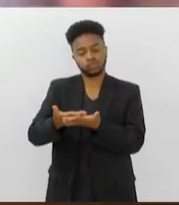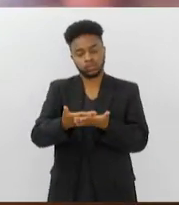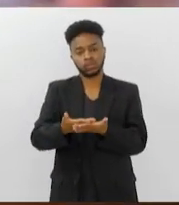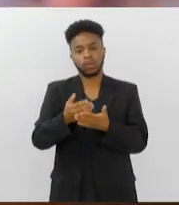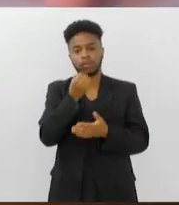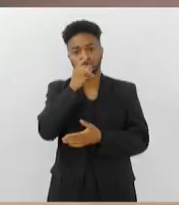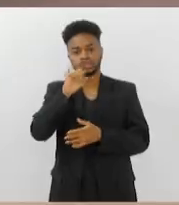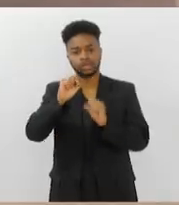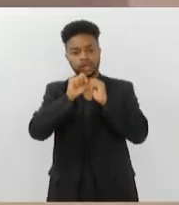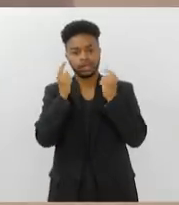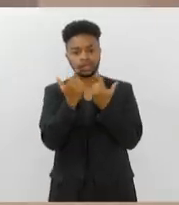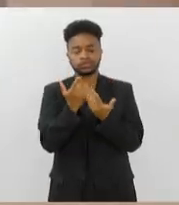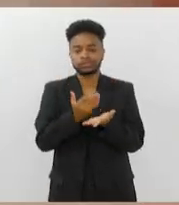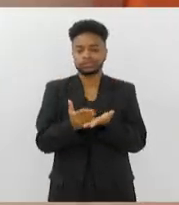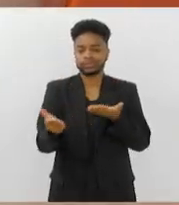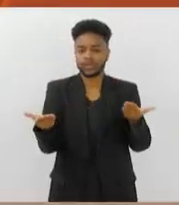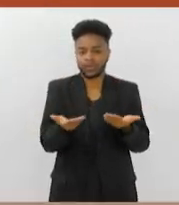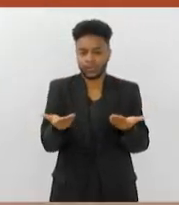começa agora.